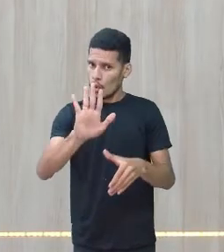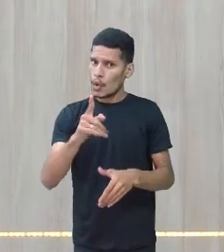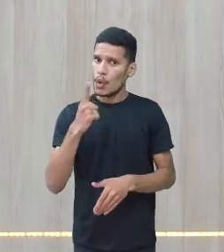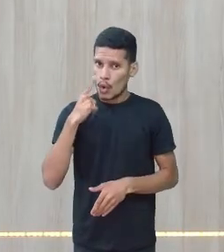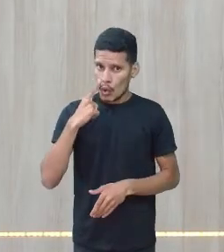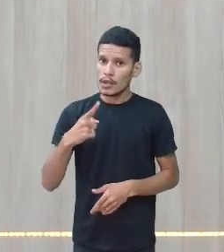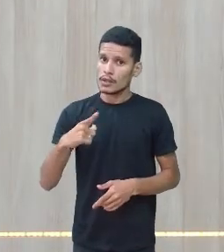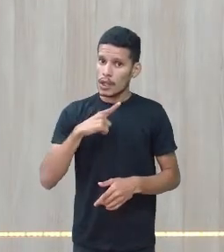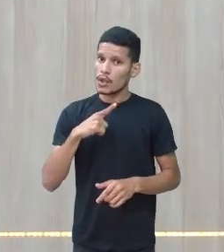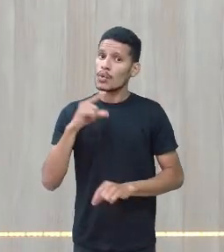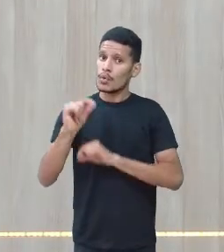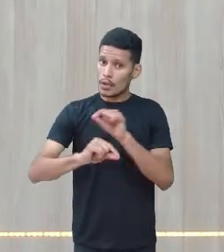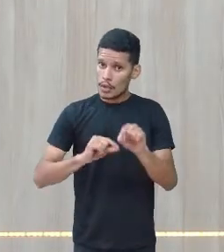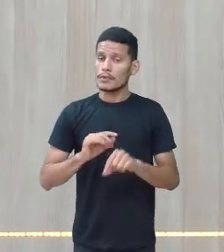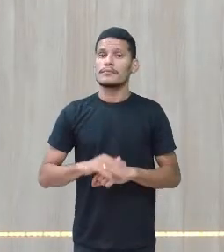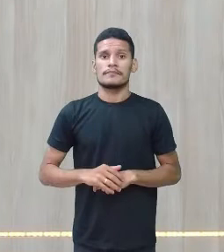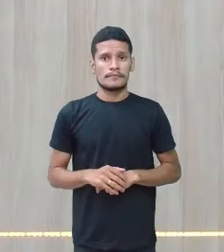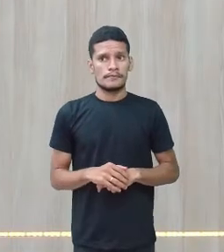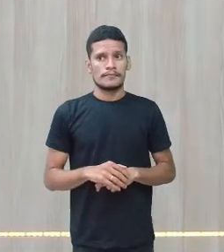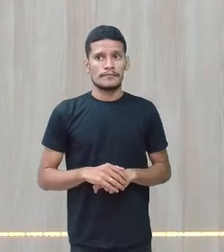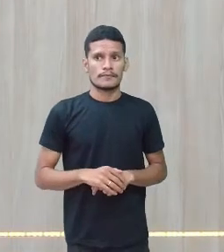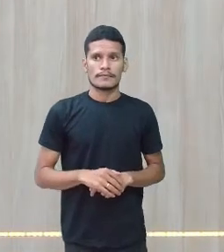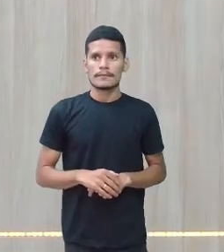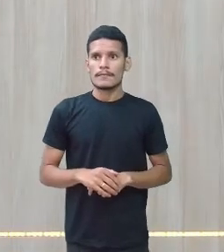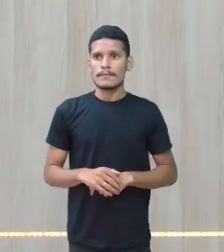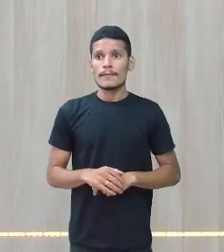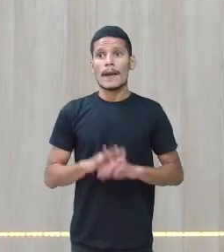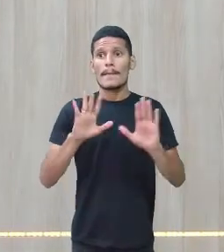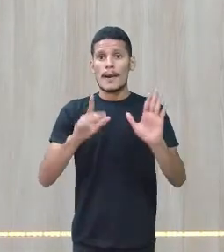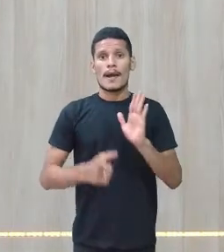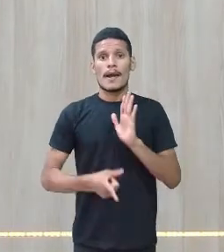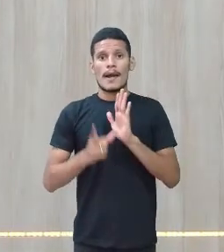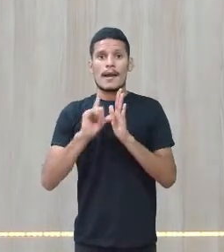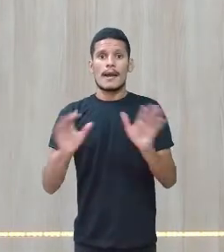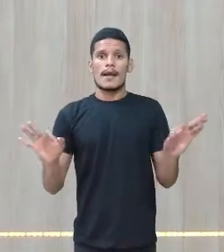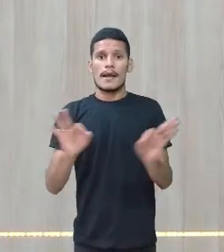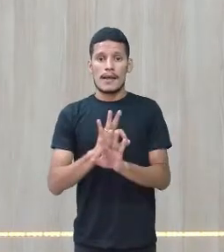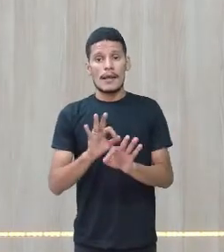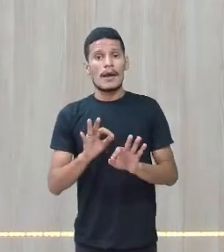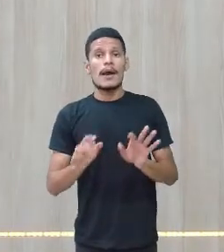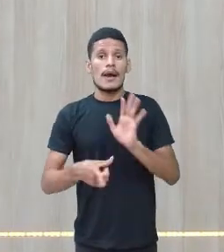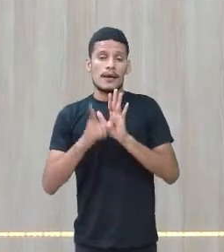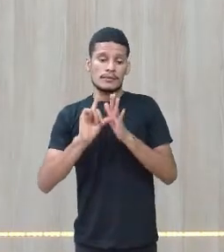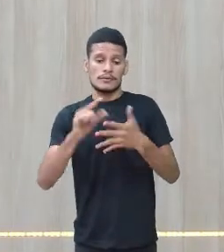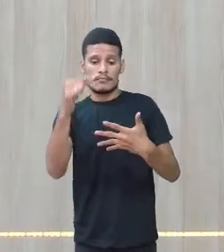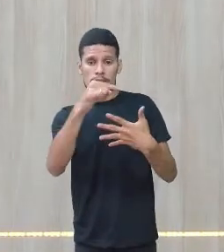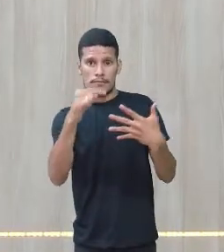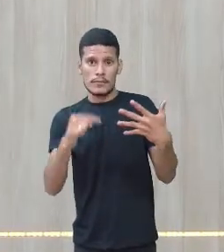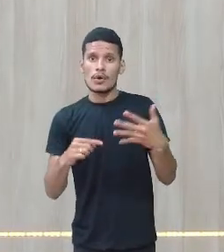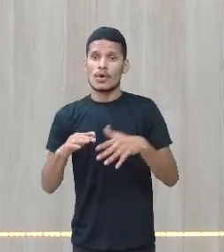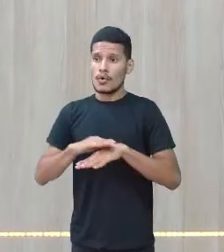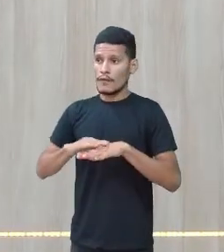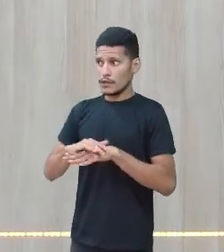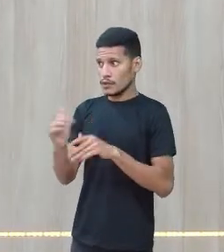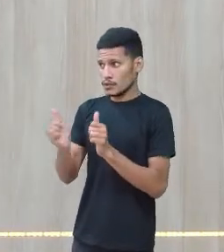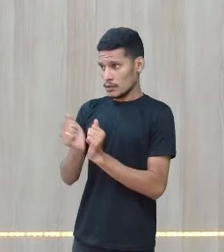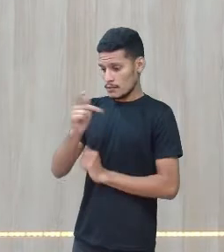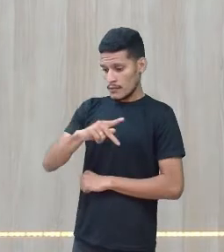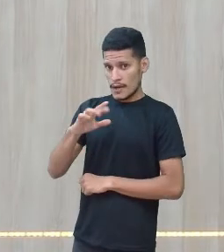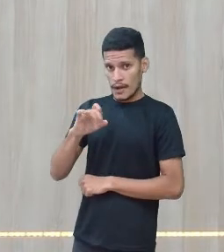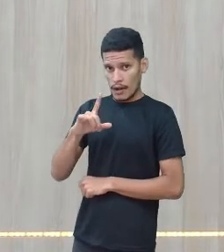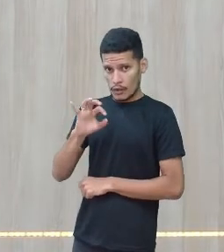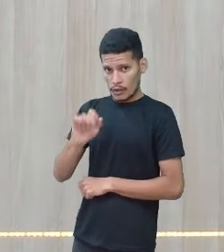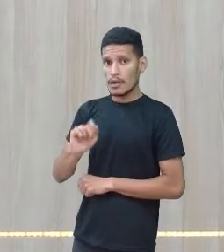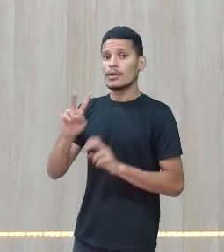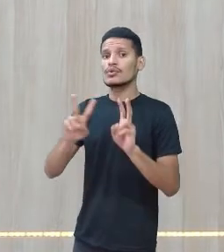que tem. Mas, antes da gente ver cada uma, vamos lá conversar com a professora Cláudia, né, a